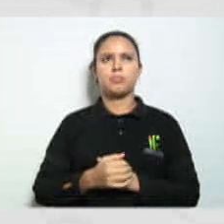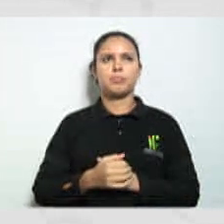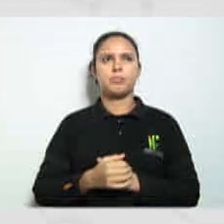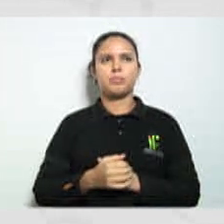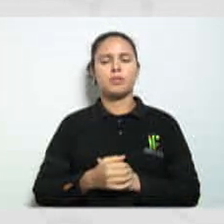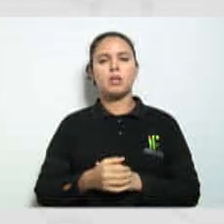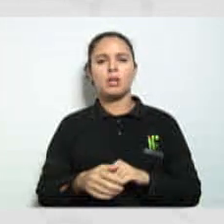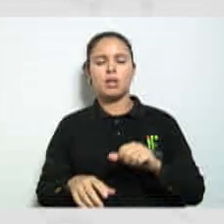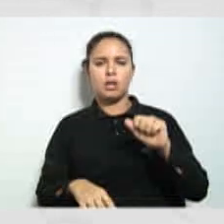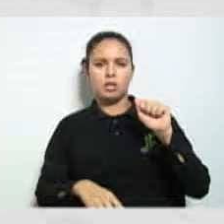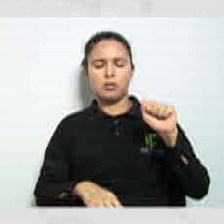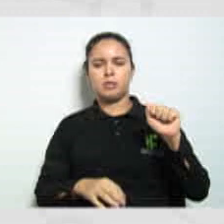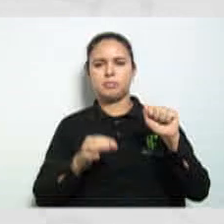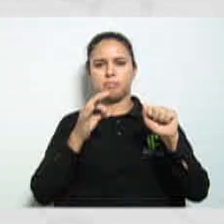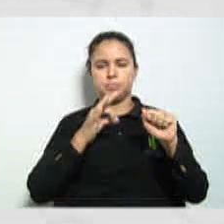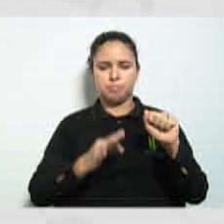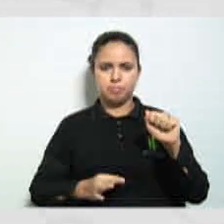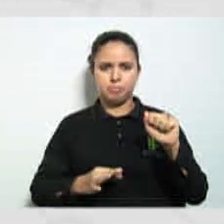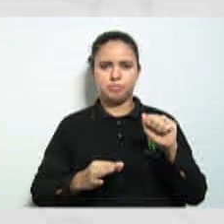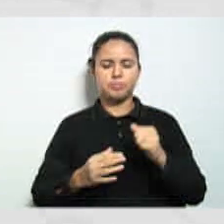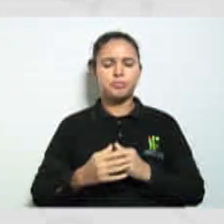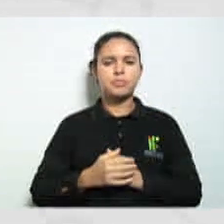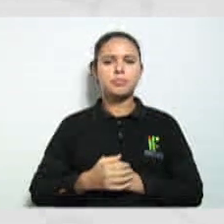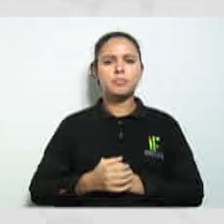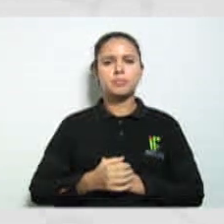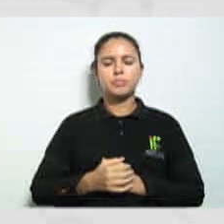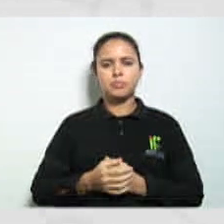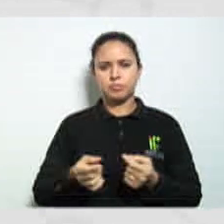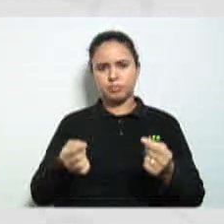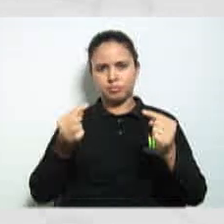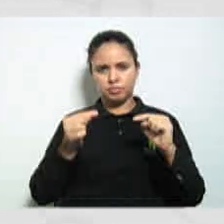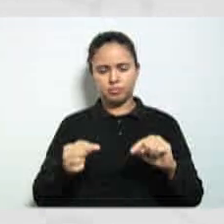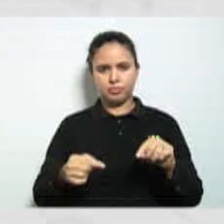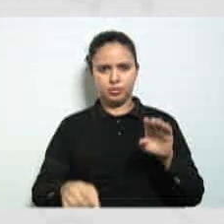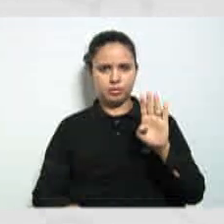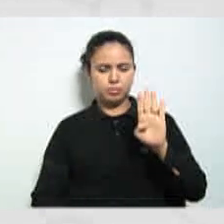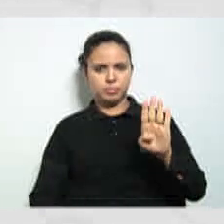está correta. Vamos lá. Letra